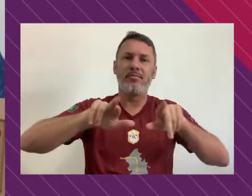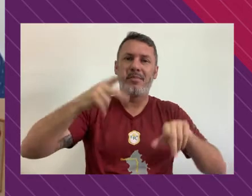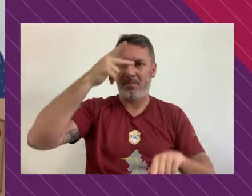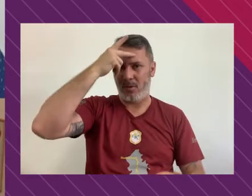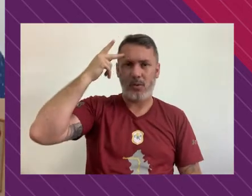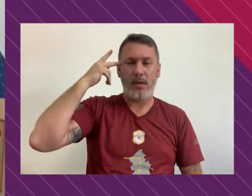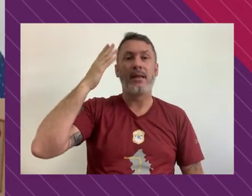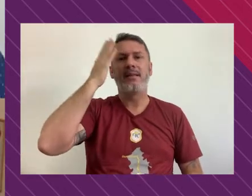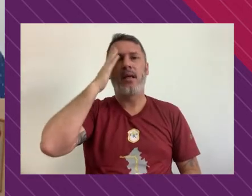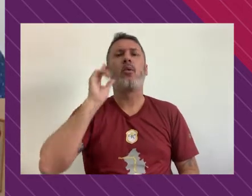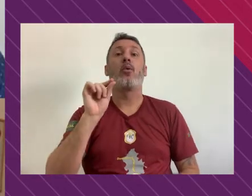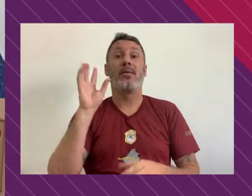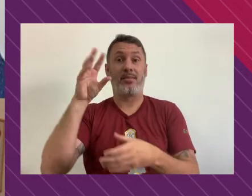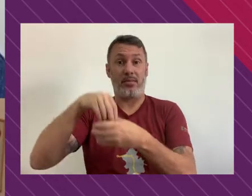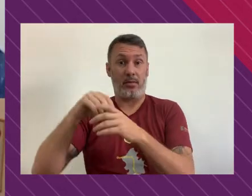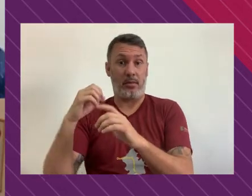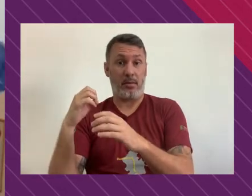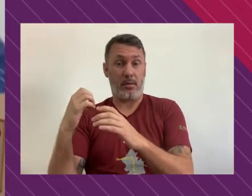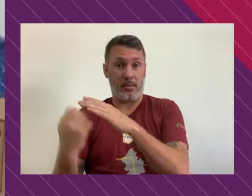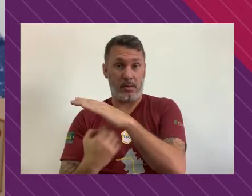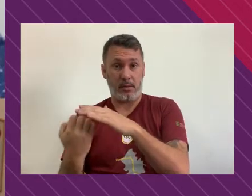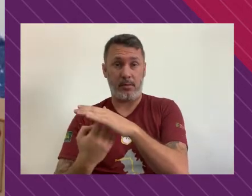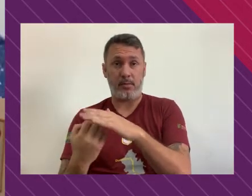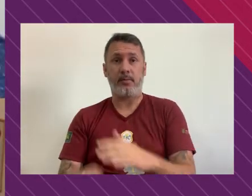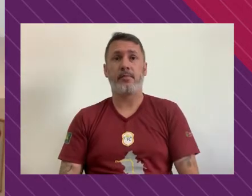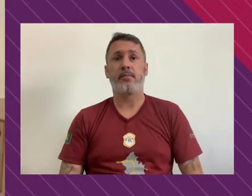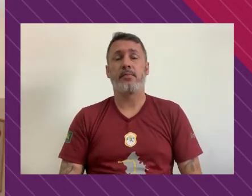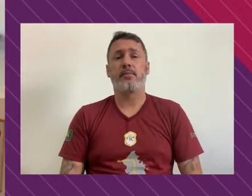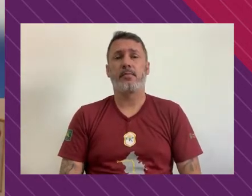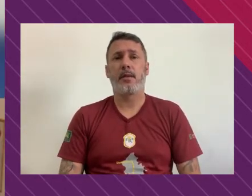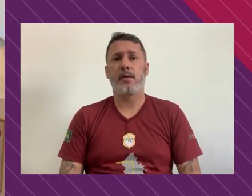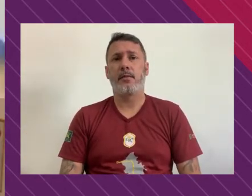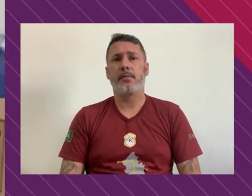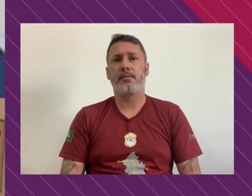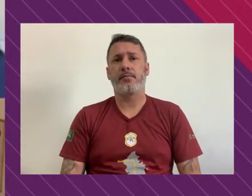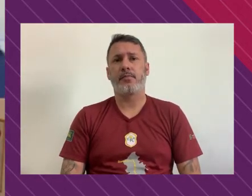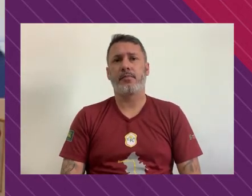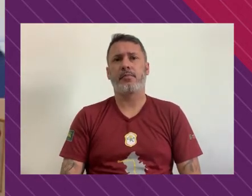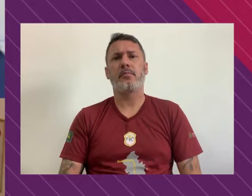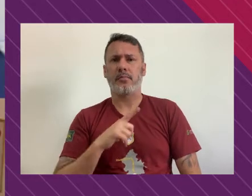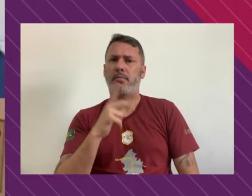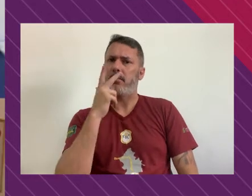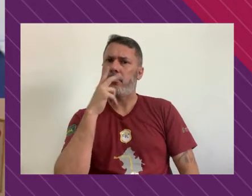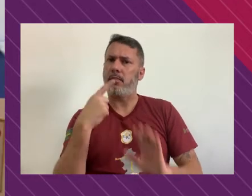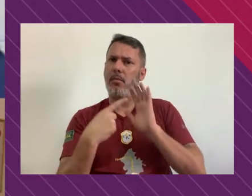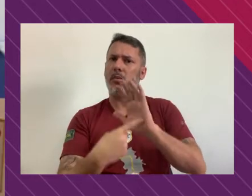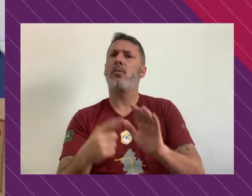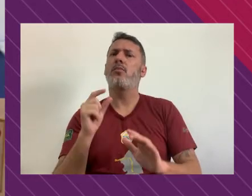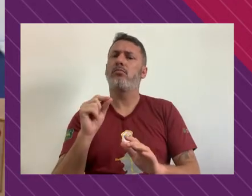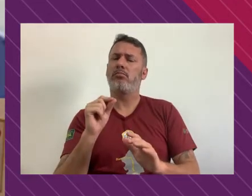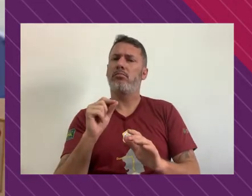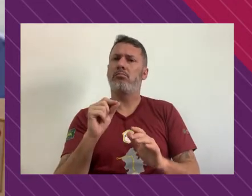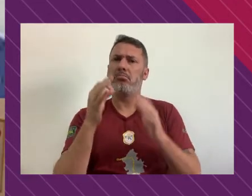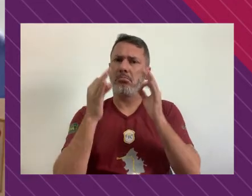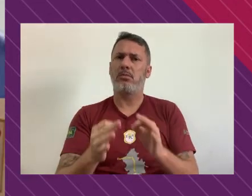com experiências de vida diferentes, com histórias, com repertórios diferentes? É claro que vai ser nesse segundo